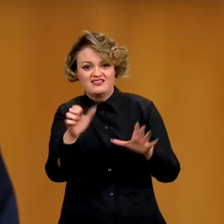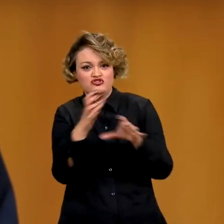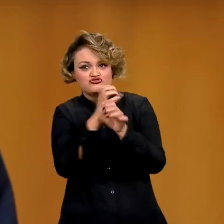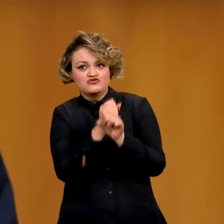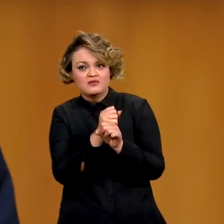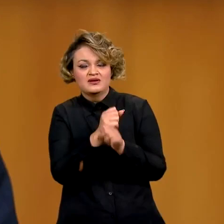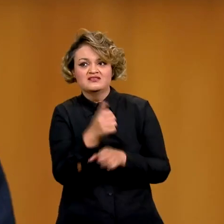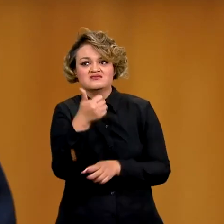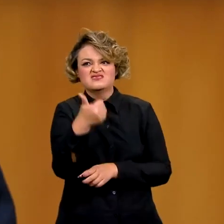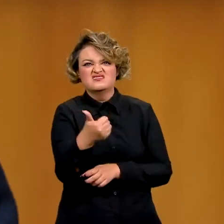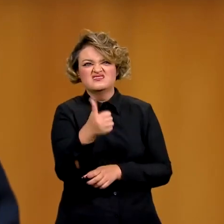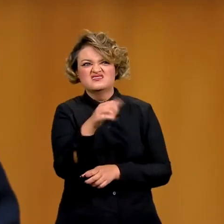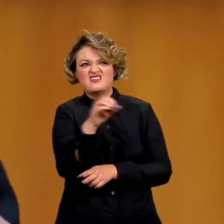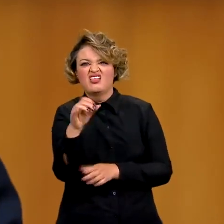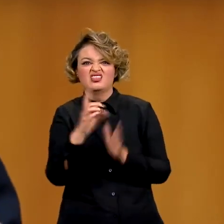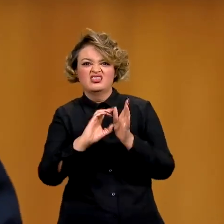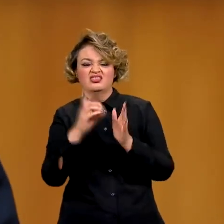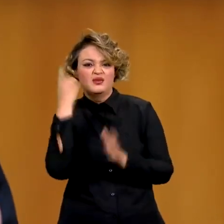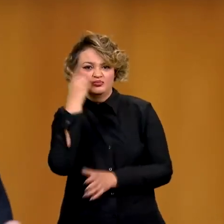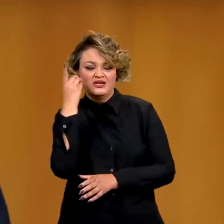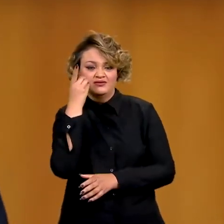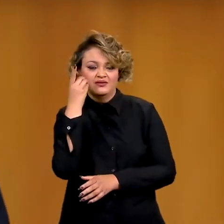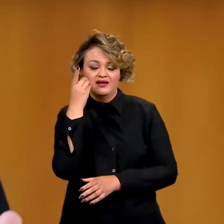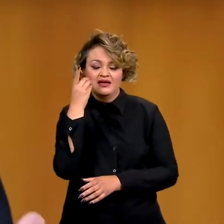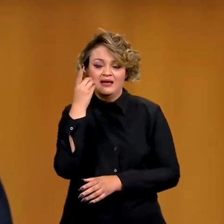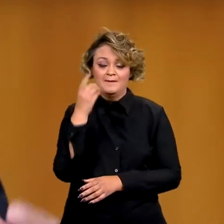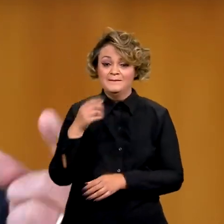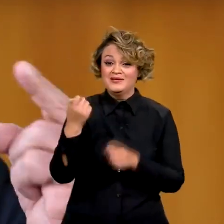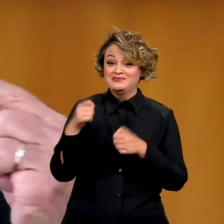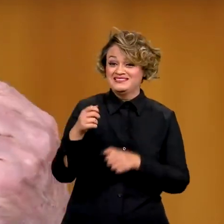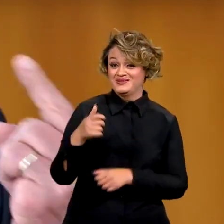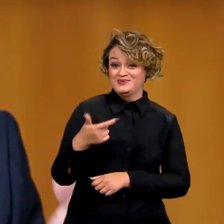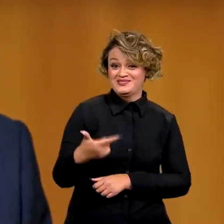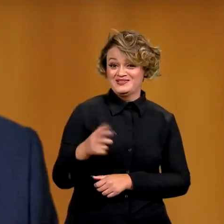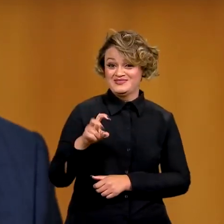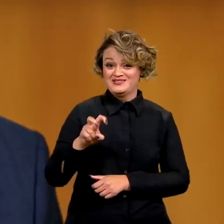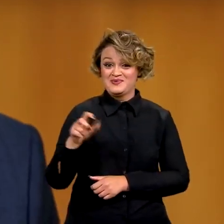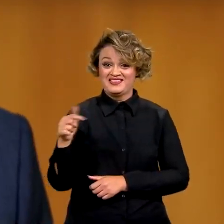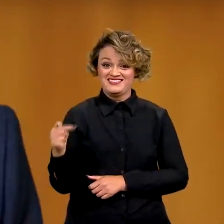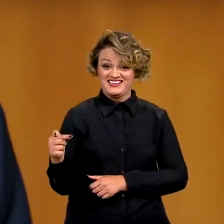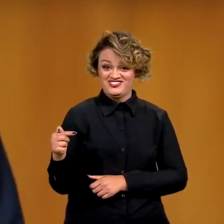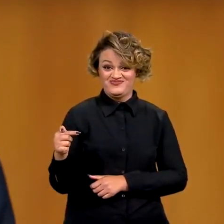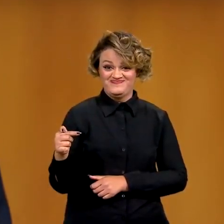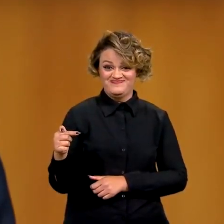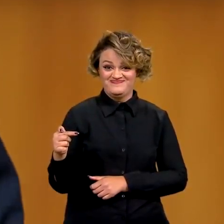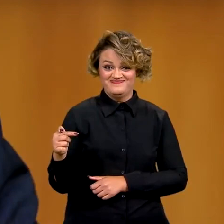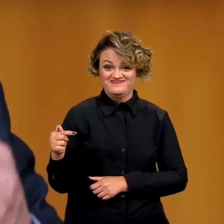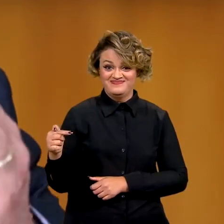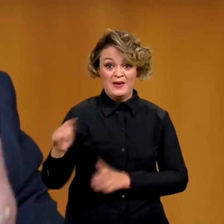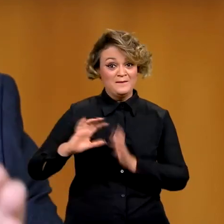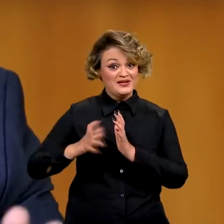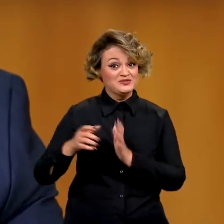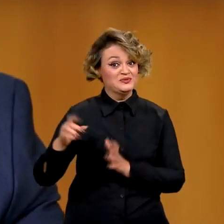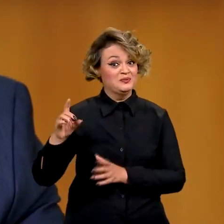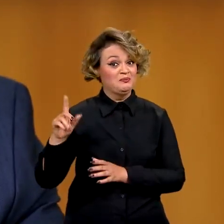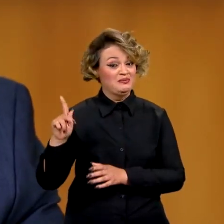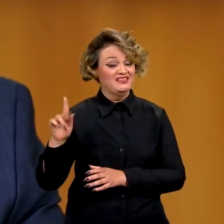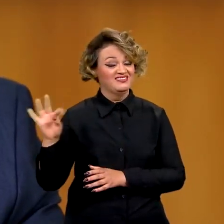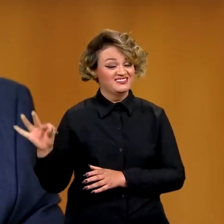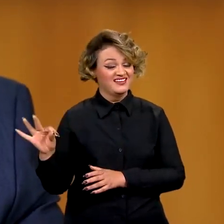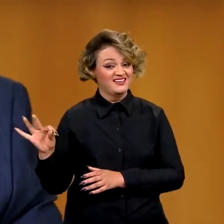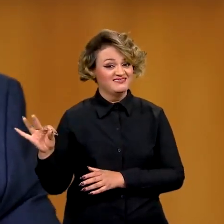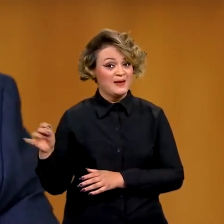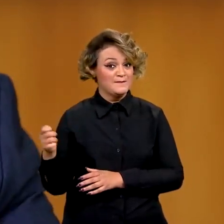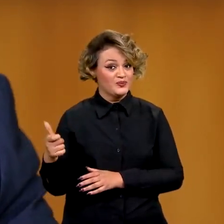poucos deputados Ou seja você precisa de no mínimo 257 a maioria Enfim então isso